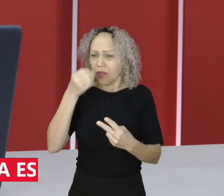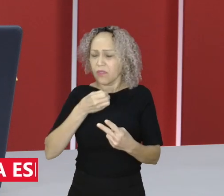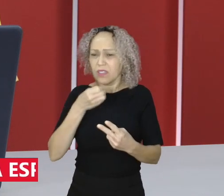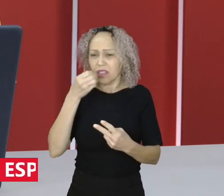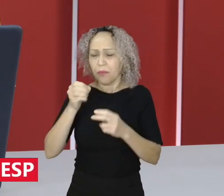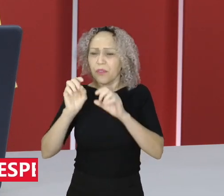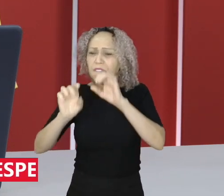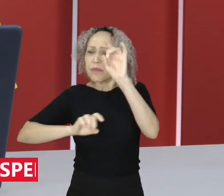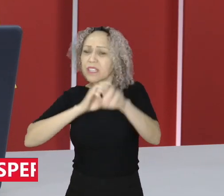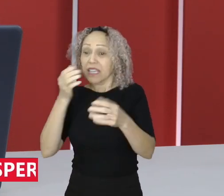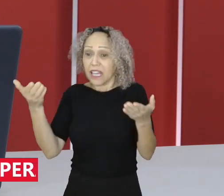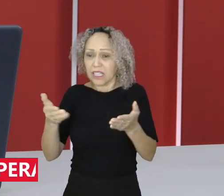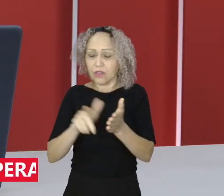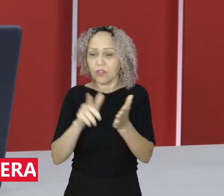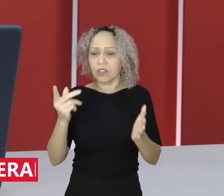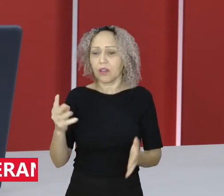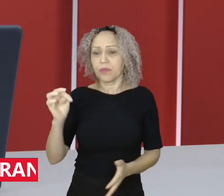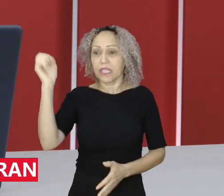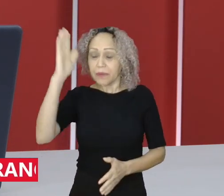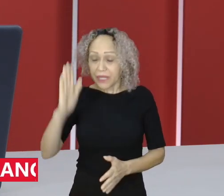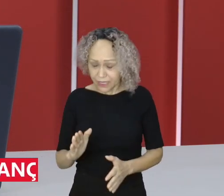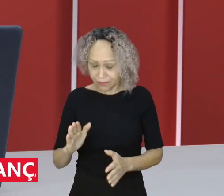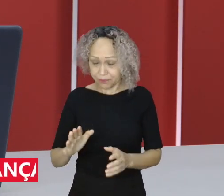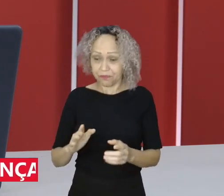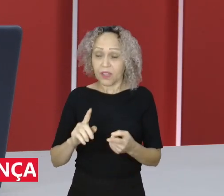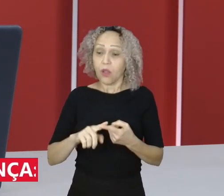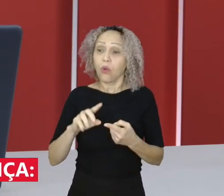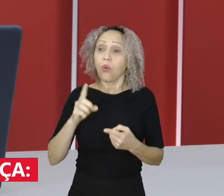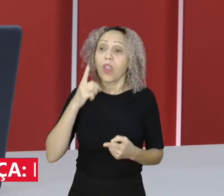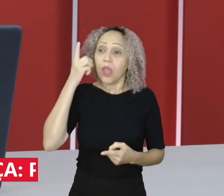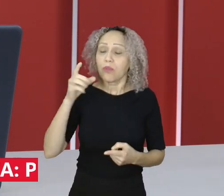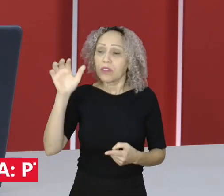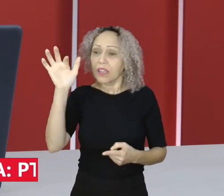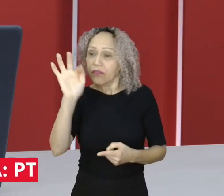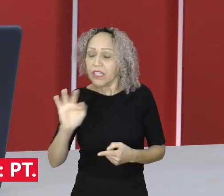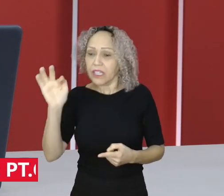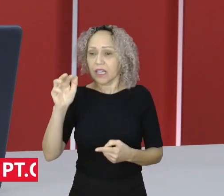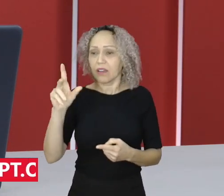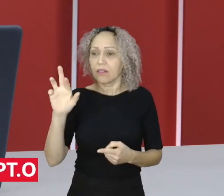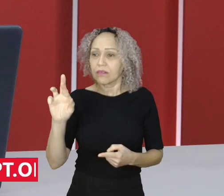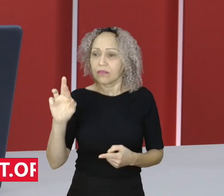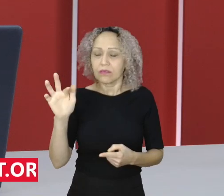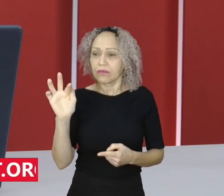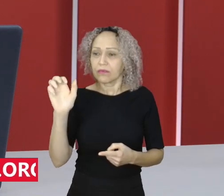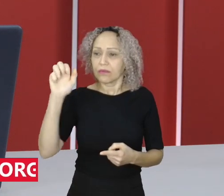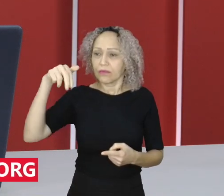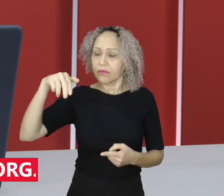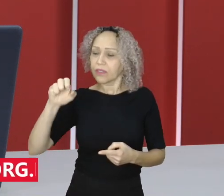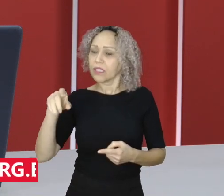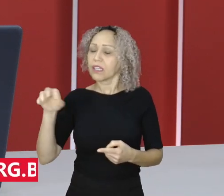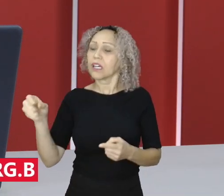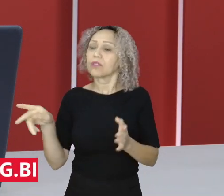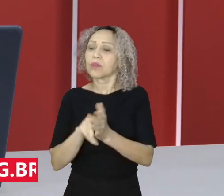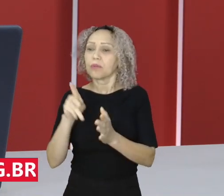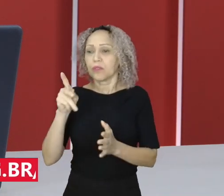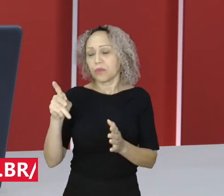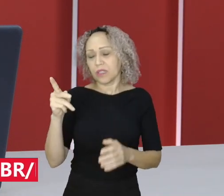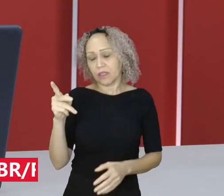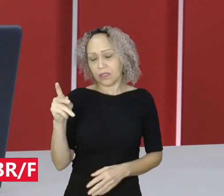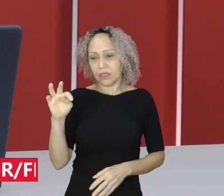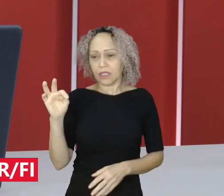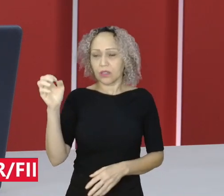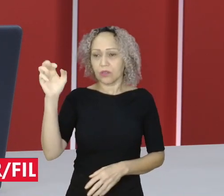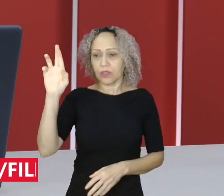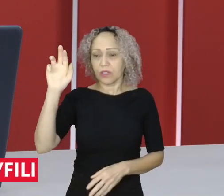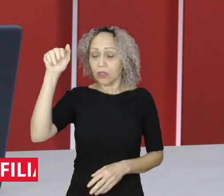aqui no Jornal PT Brasil. O deputado federal Fernando Mineiro, do PT do Rio Grande do Norte, falou com a gente sobre o Dia do Meio